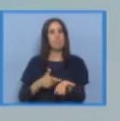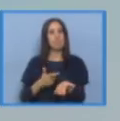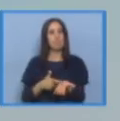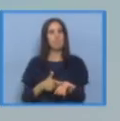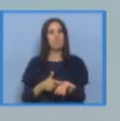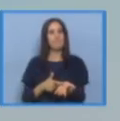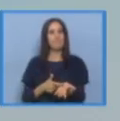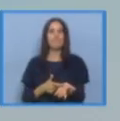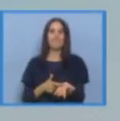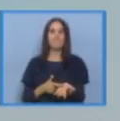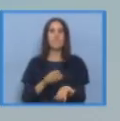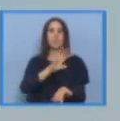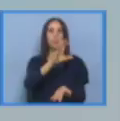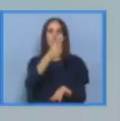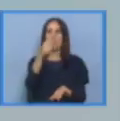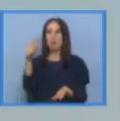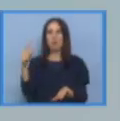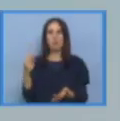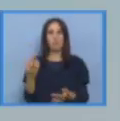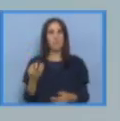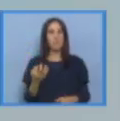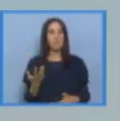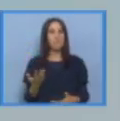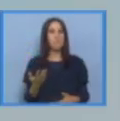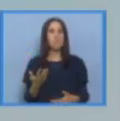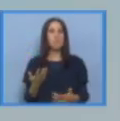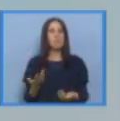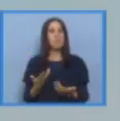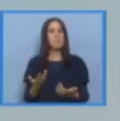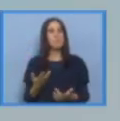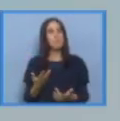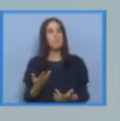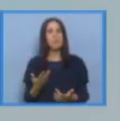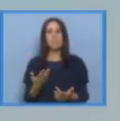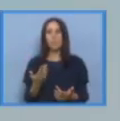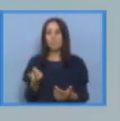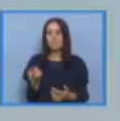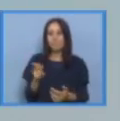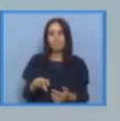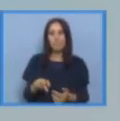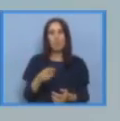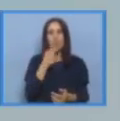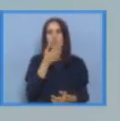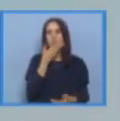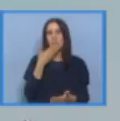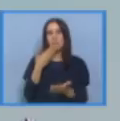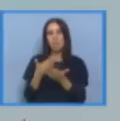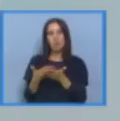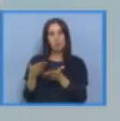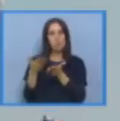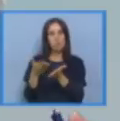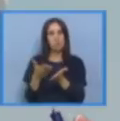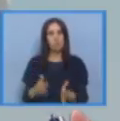necessidade de que os países tenham uns dos outros também para um mecanismo que seja eficaz no